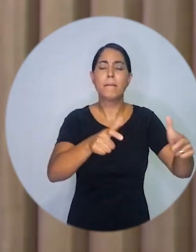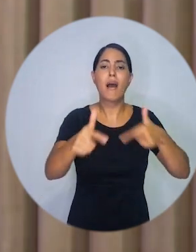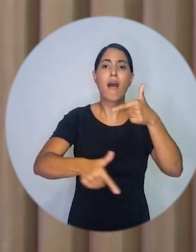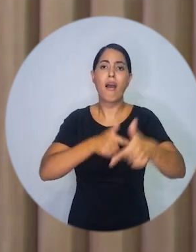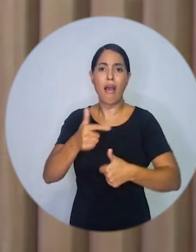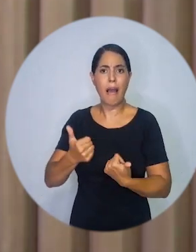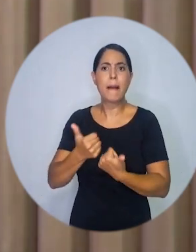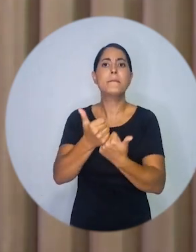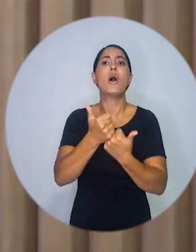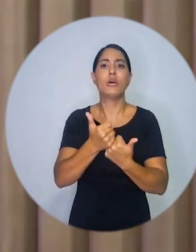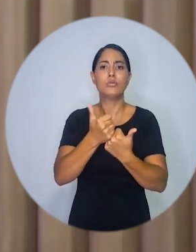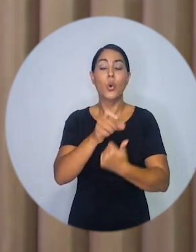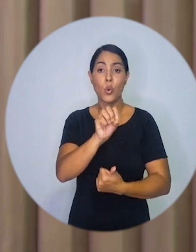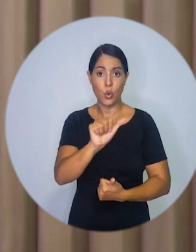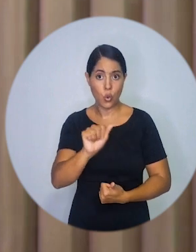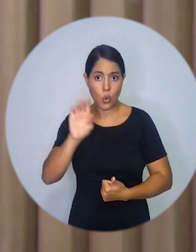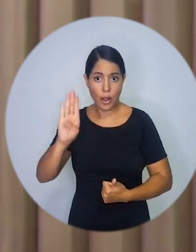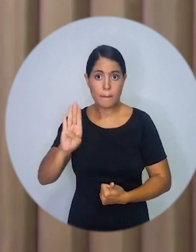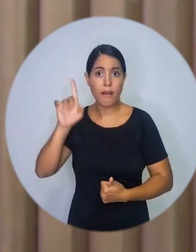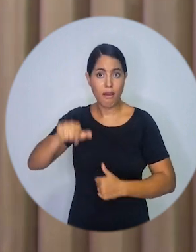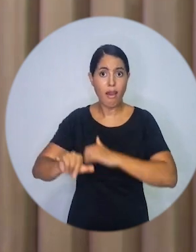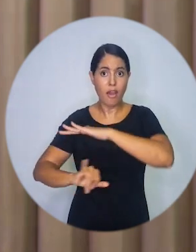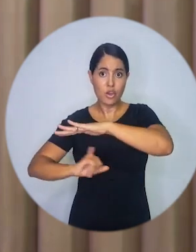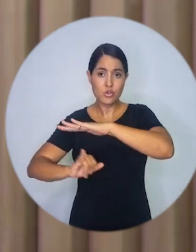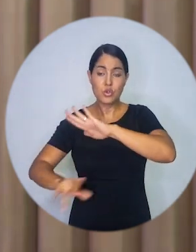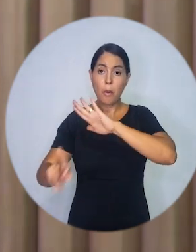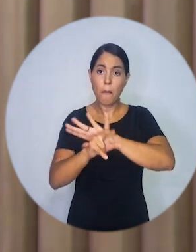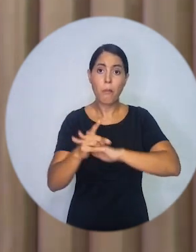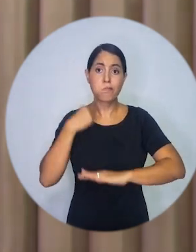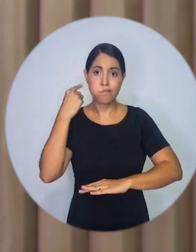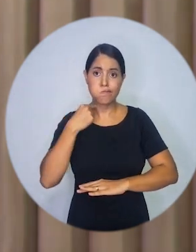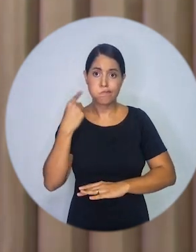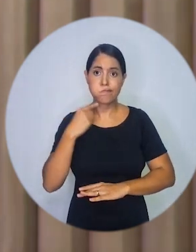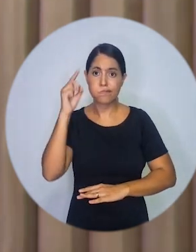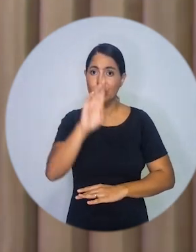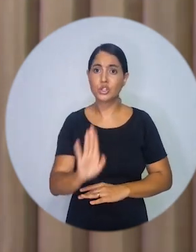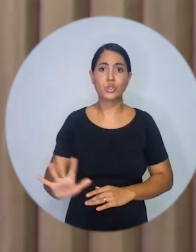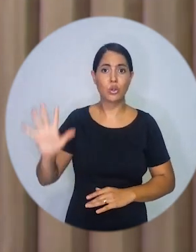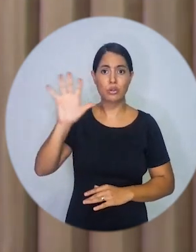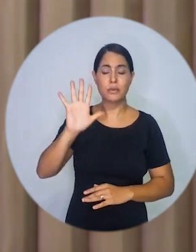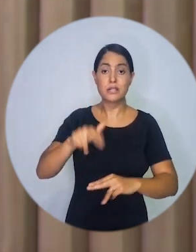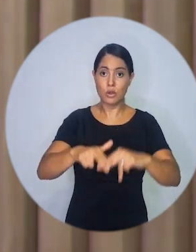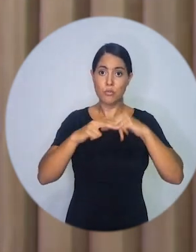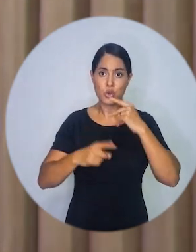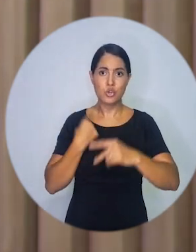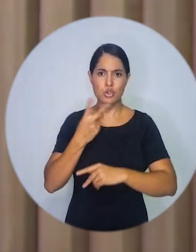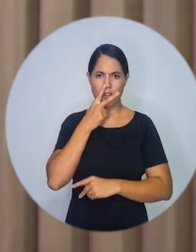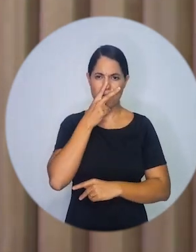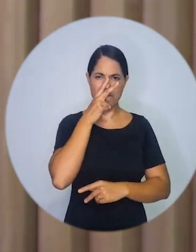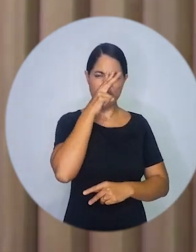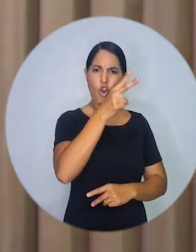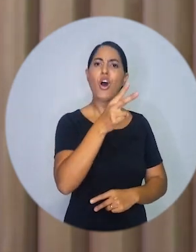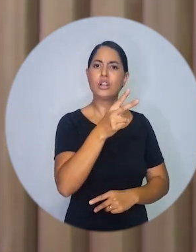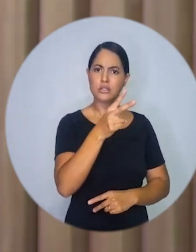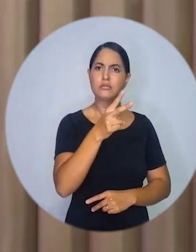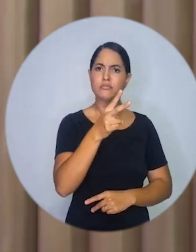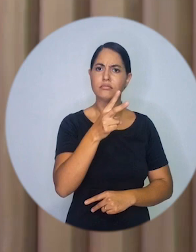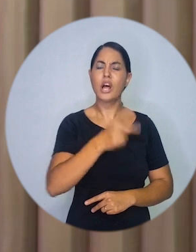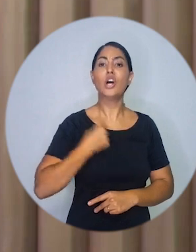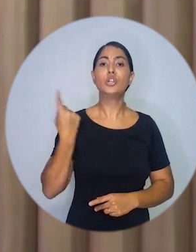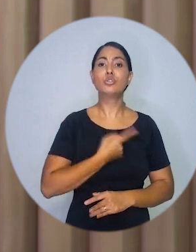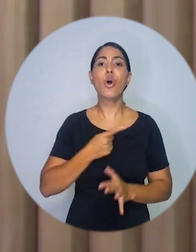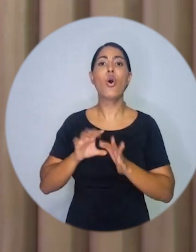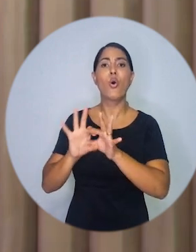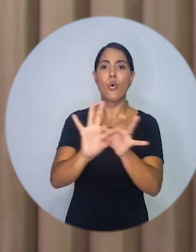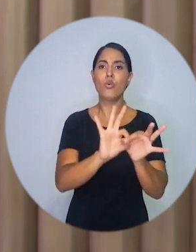comunidades e locais de trabalho. A OAB sempre foi e sempre será uma instituição da advocacia brasileira. Nessa força, nossa